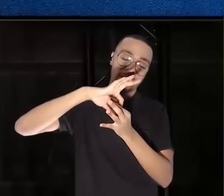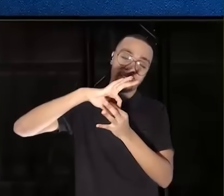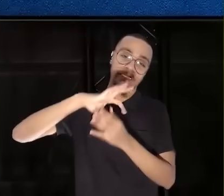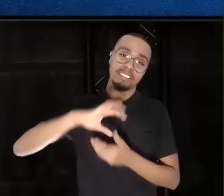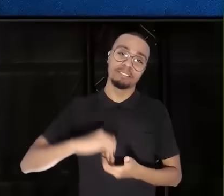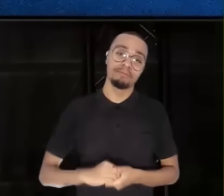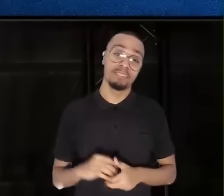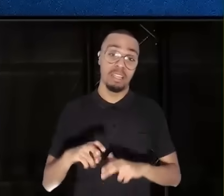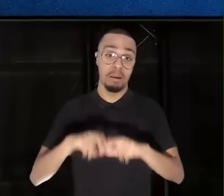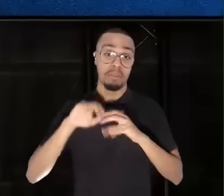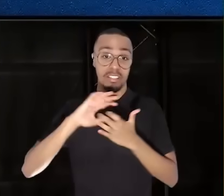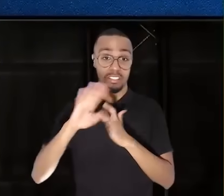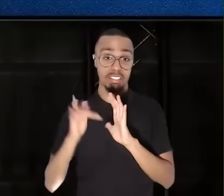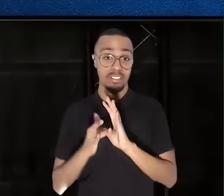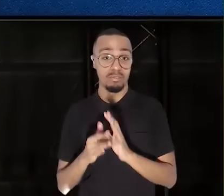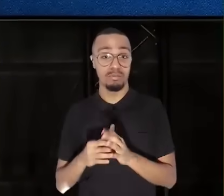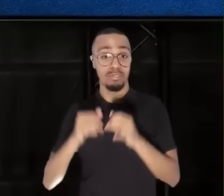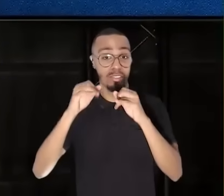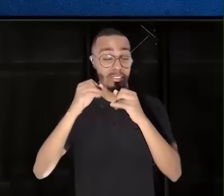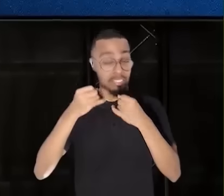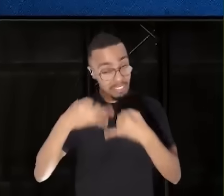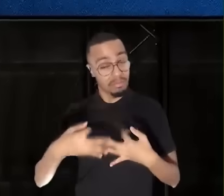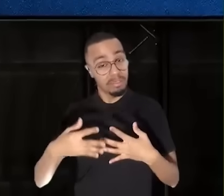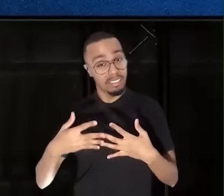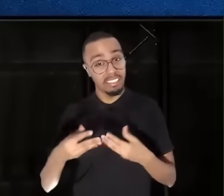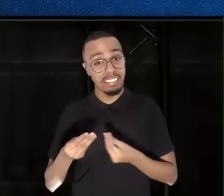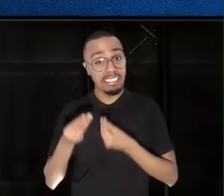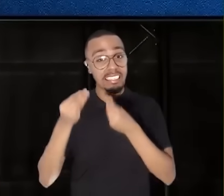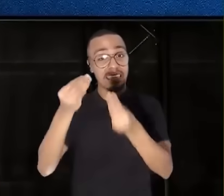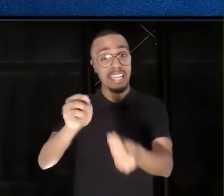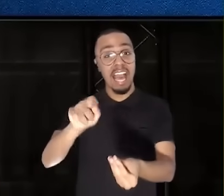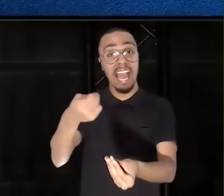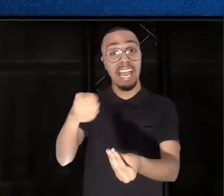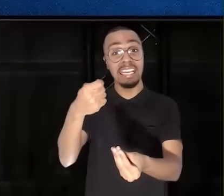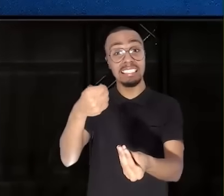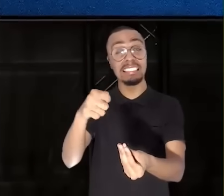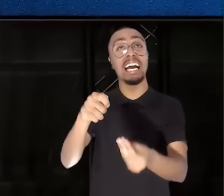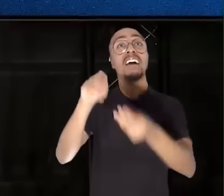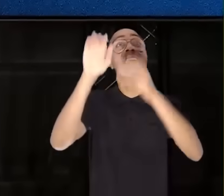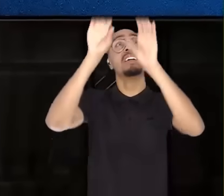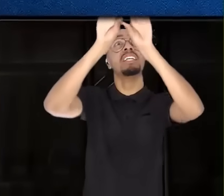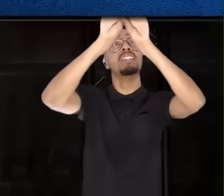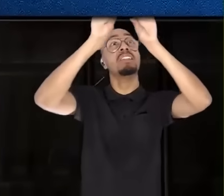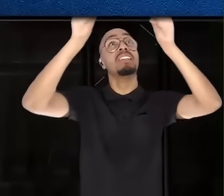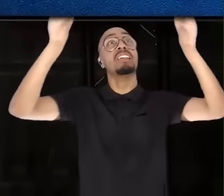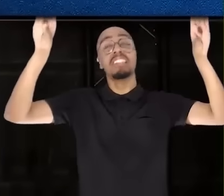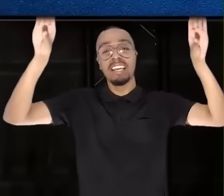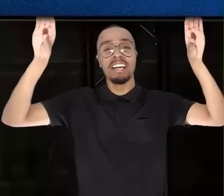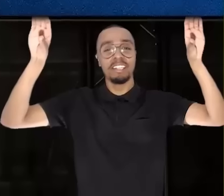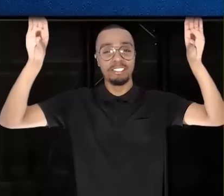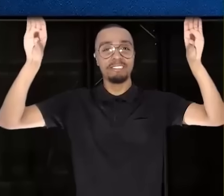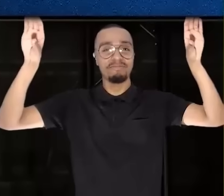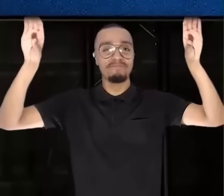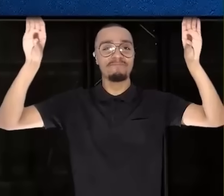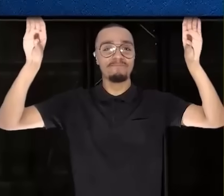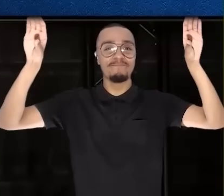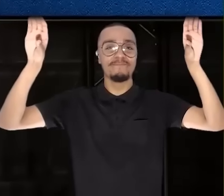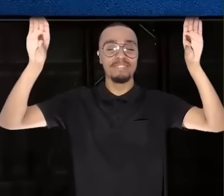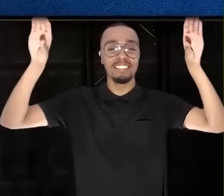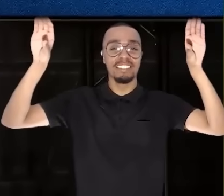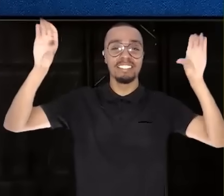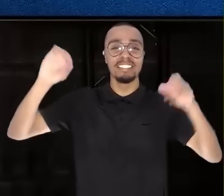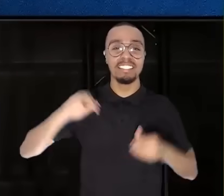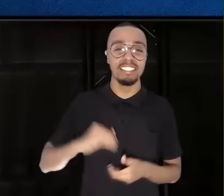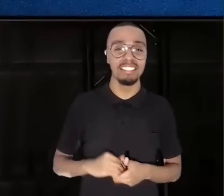eu darei a você a chave do reino dos céus. O que foi terminado no